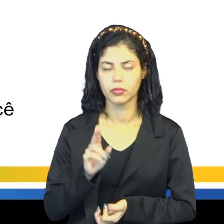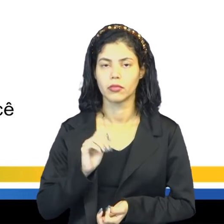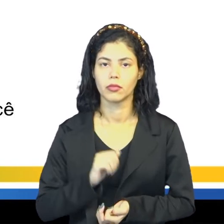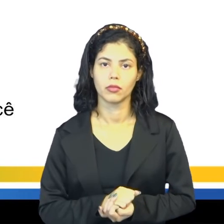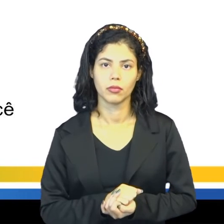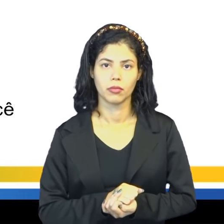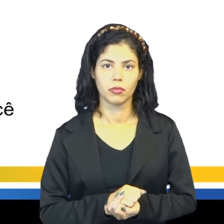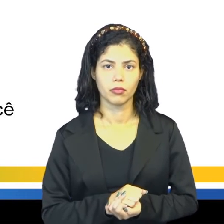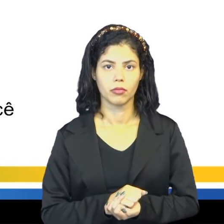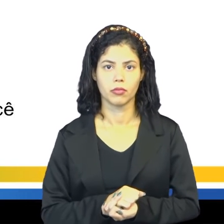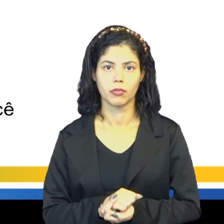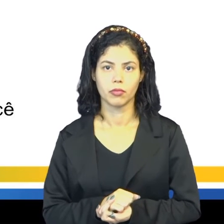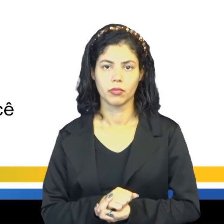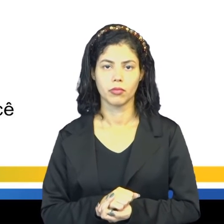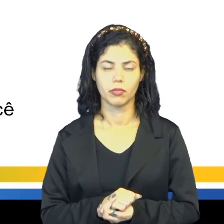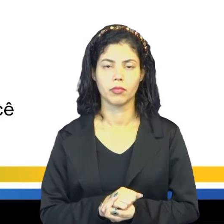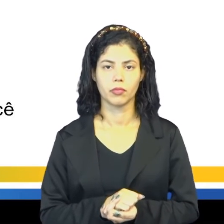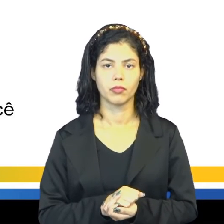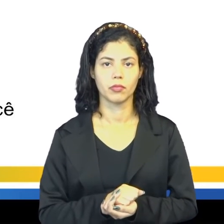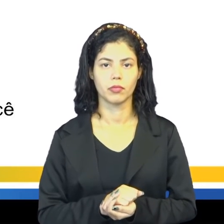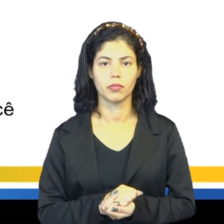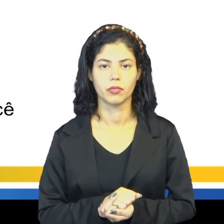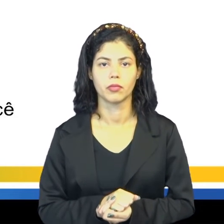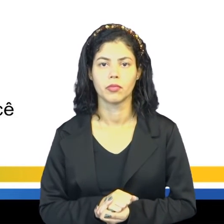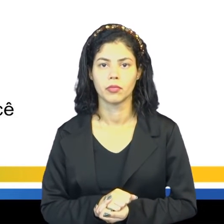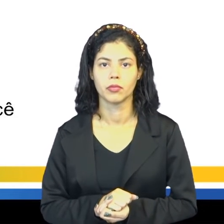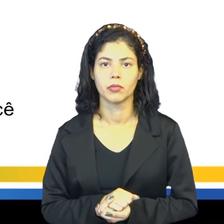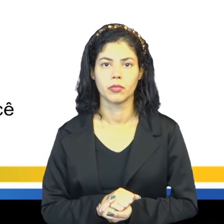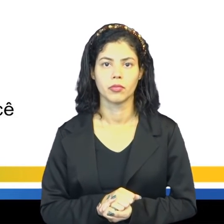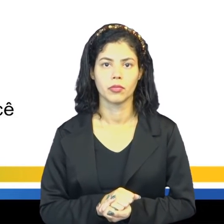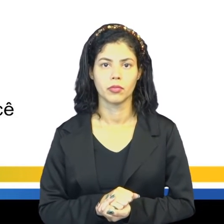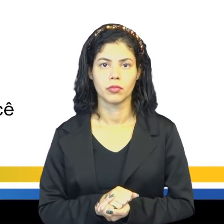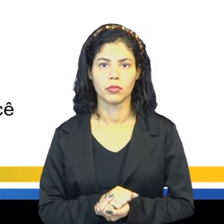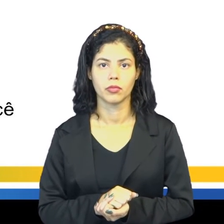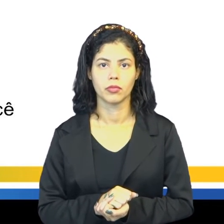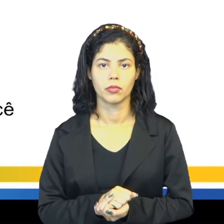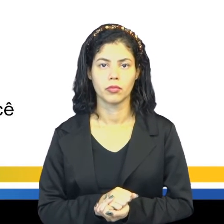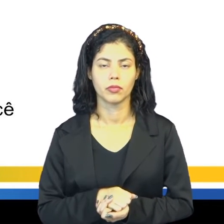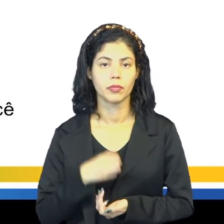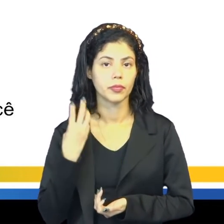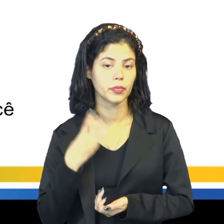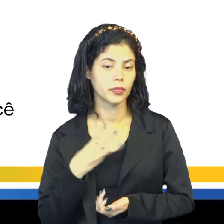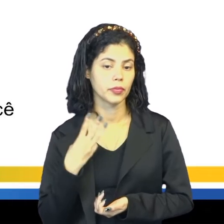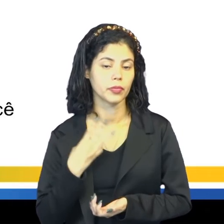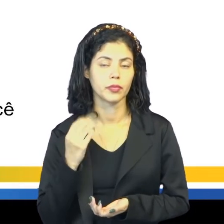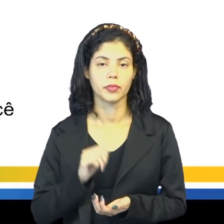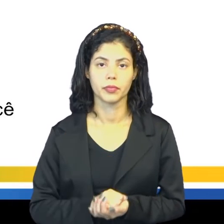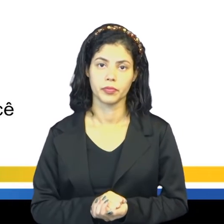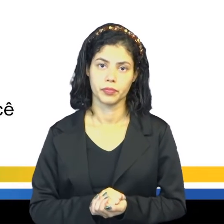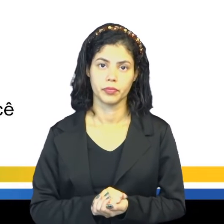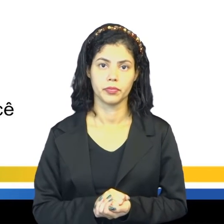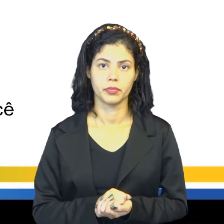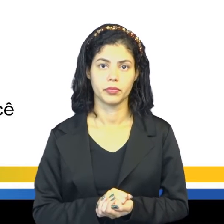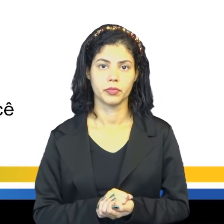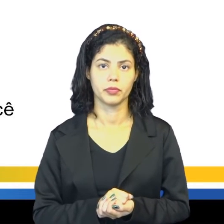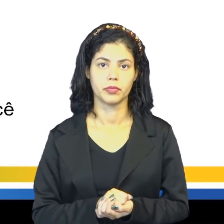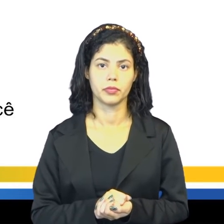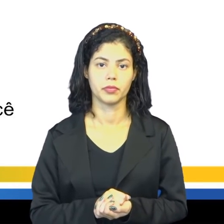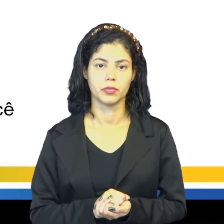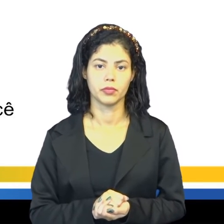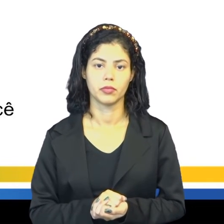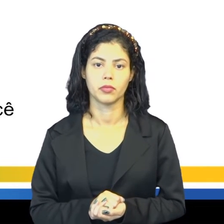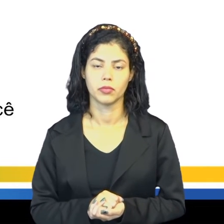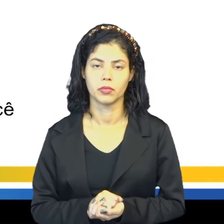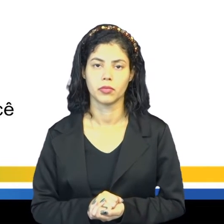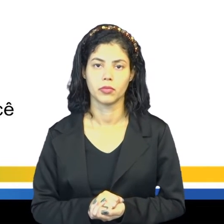ali está, né? O espacinho para você completar com o seu nome, ok? Terceiro, I am.